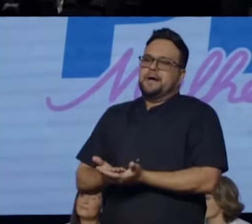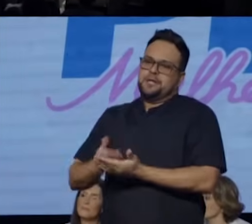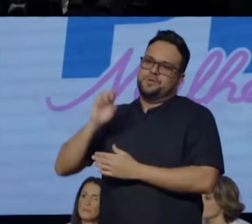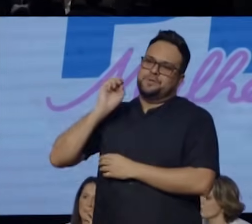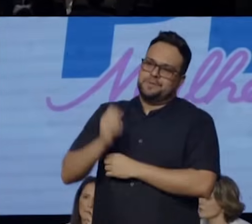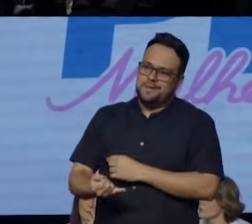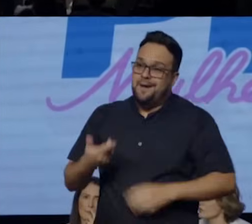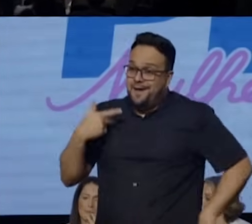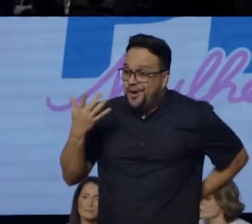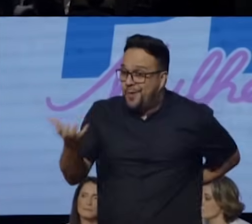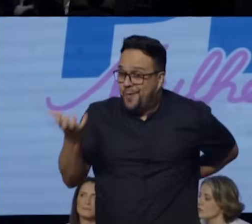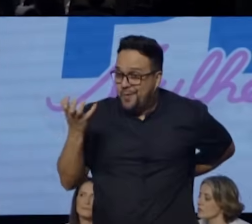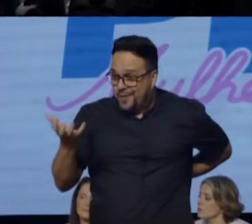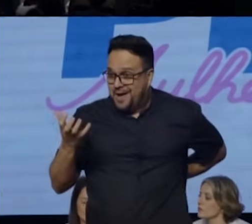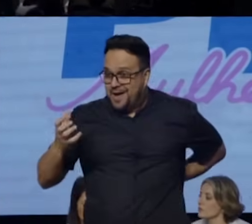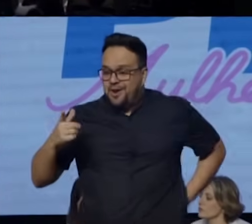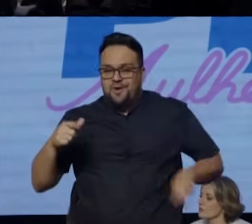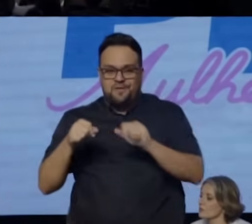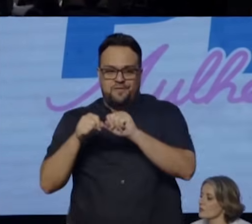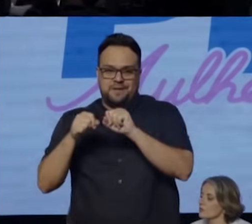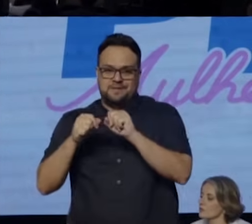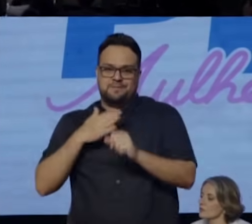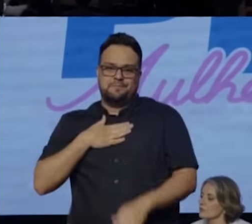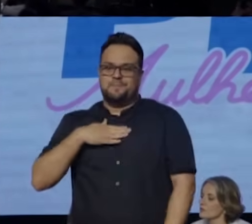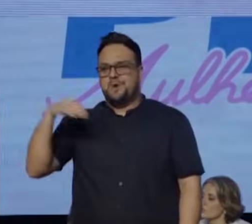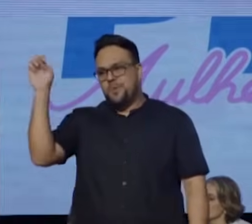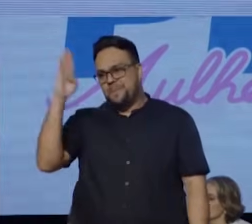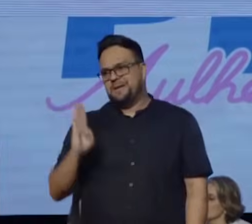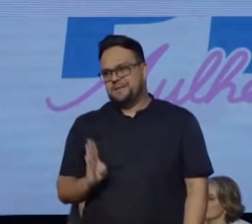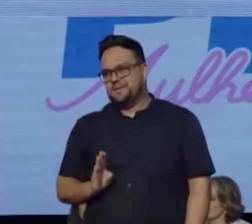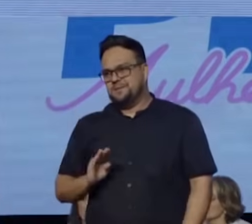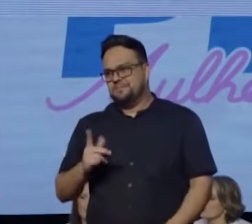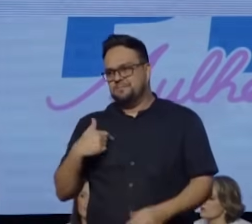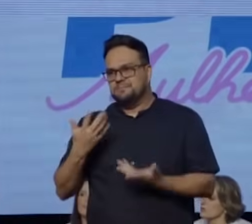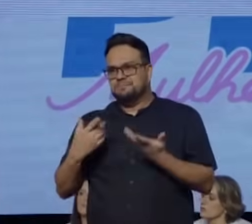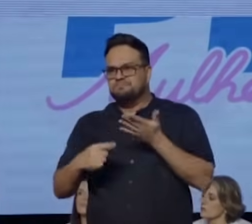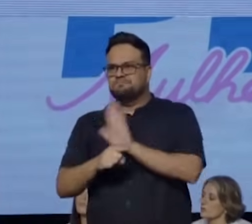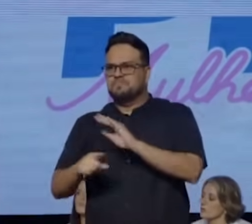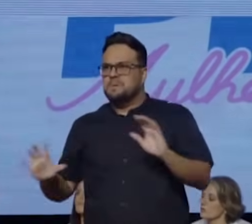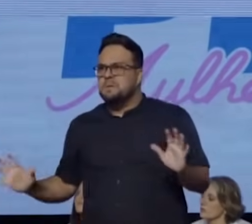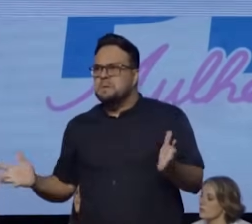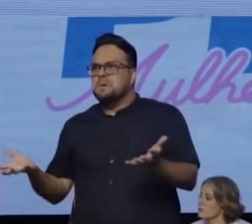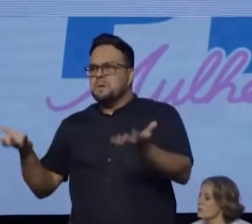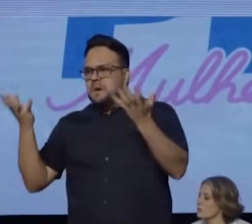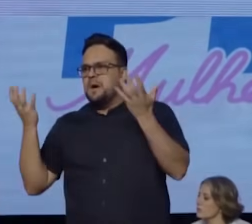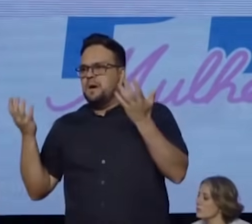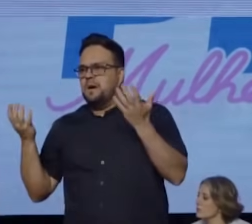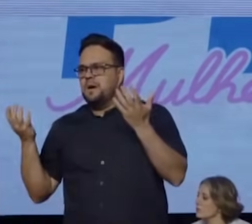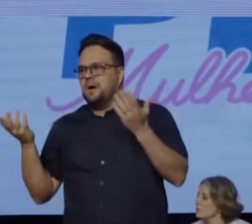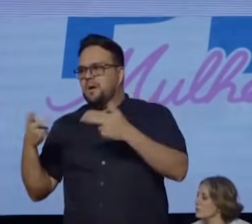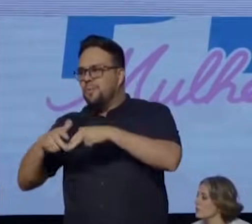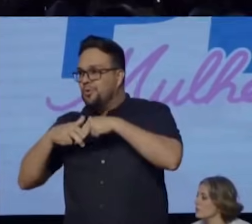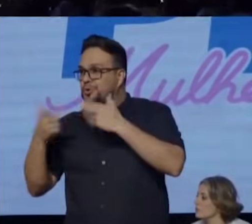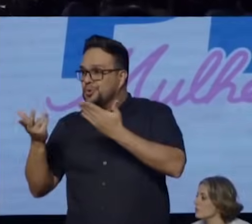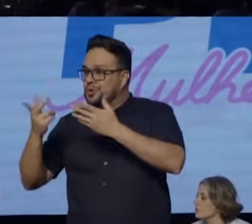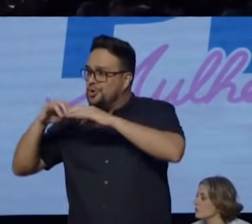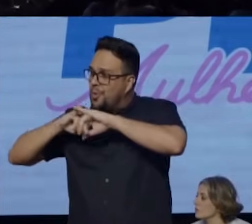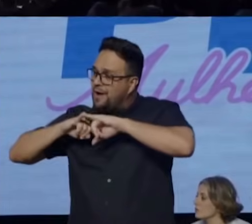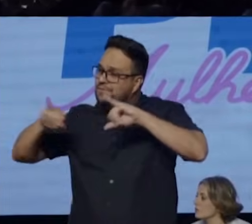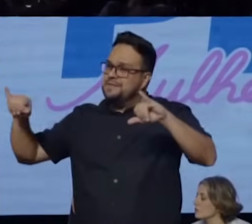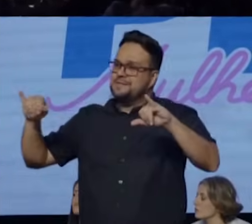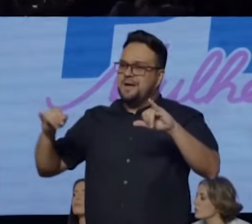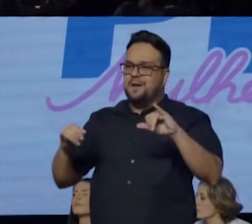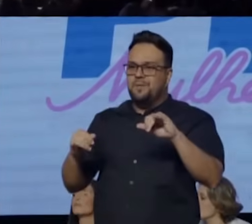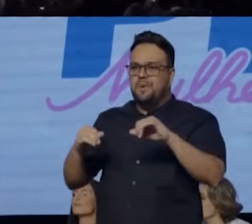eu quero fazer pelo meu Brasil. Então eu estou aqui para passar uma mensagem para vocês, que vocês que